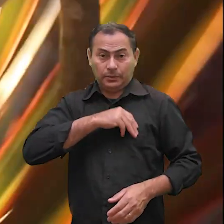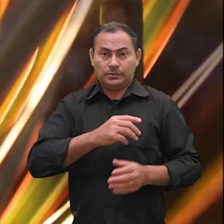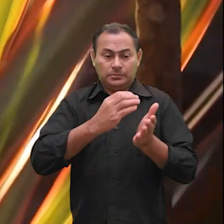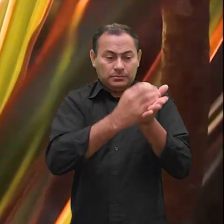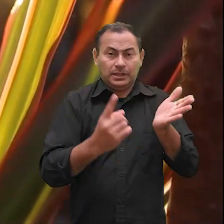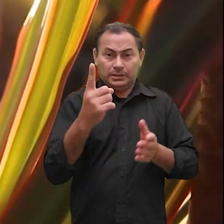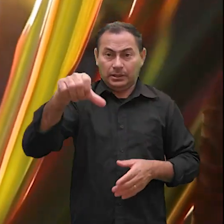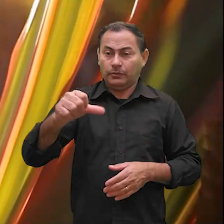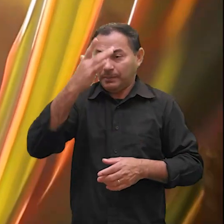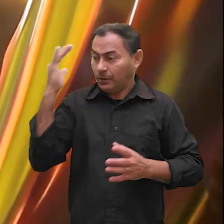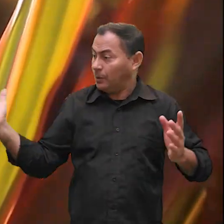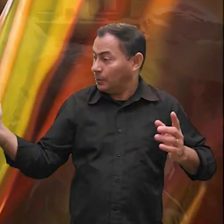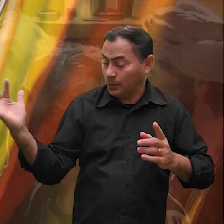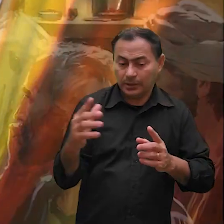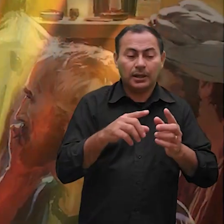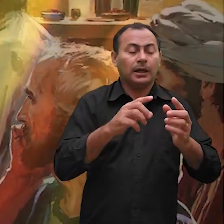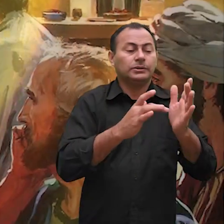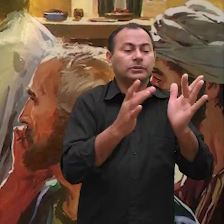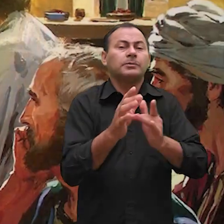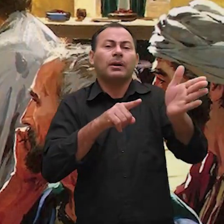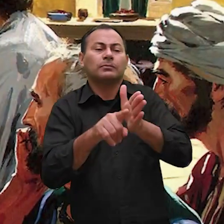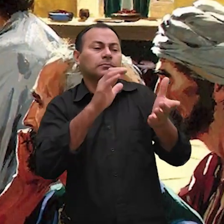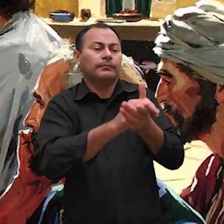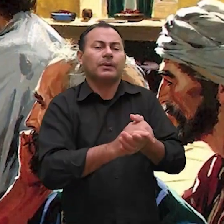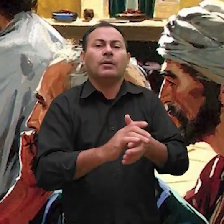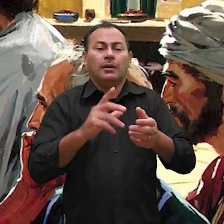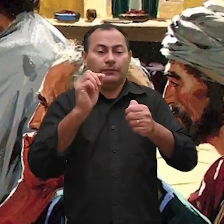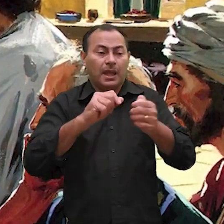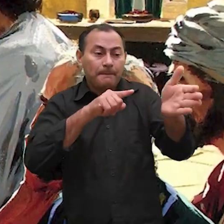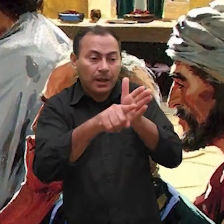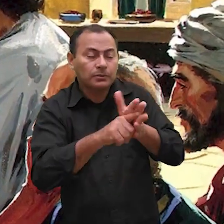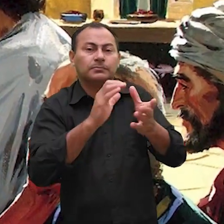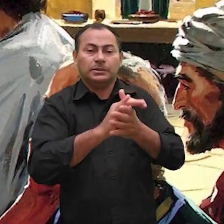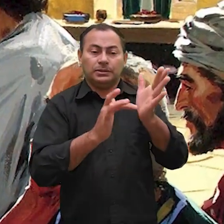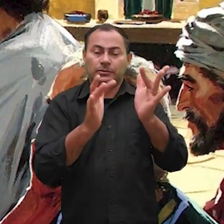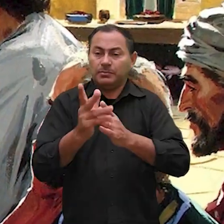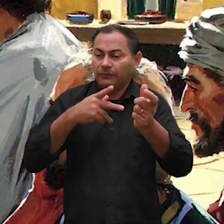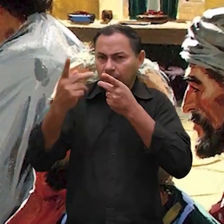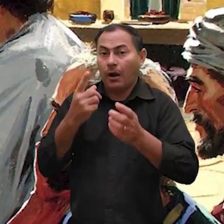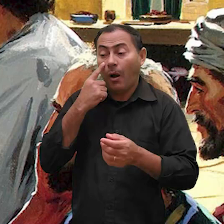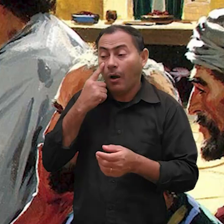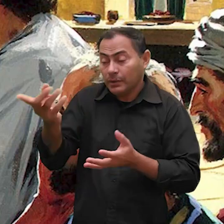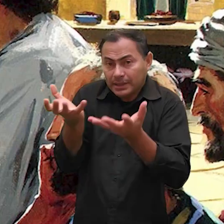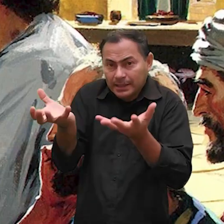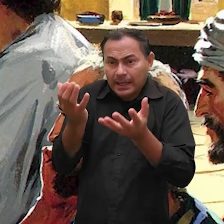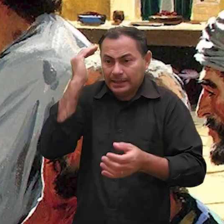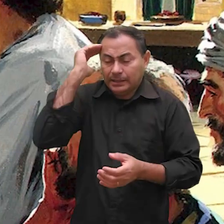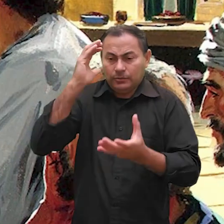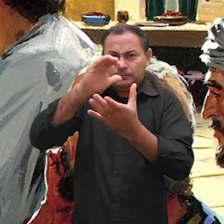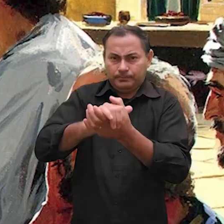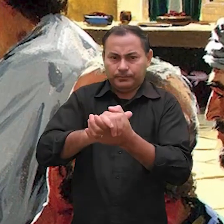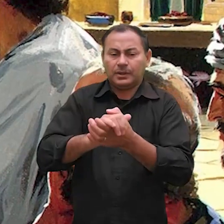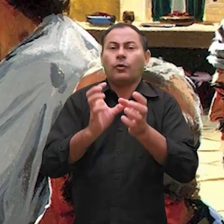capítulo 19, as pessoas vieram até Jesus e perguntaram sobre o casamento. Quando eles fizeram essas perguntas, Jesus disse: Olha, se vocês